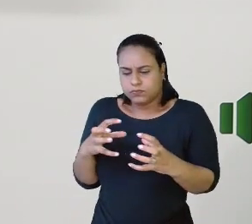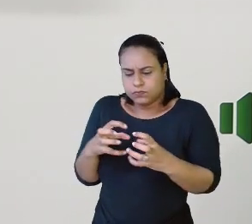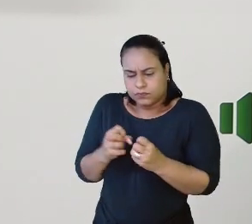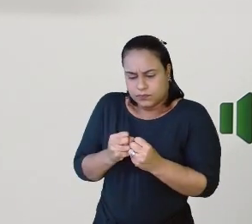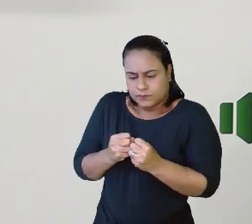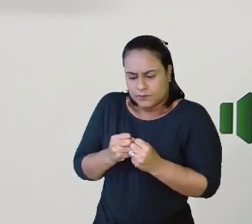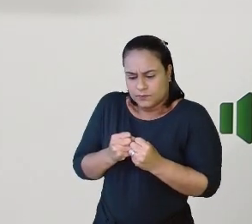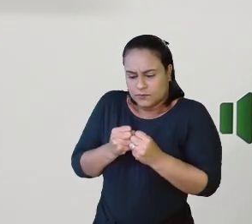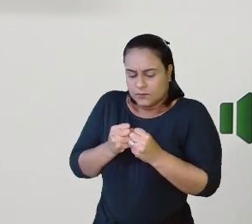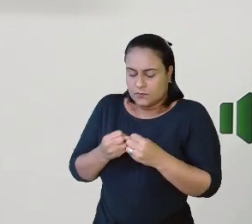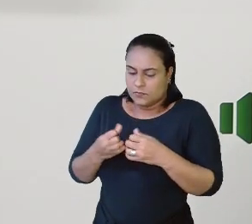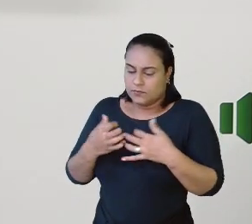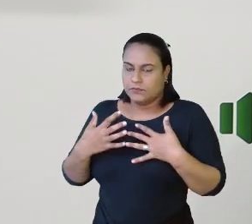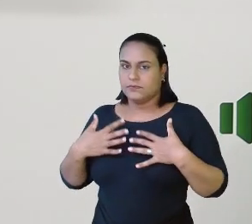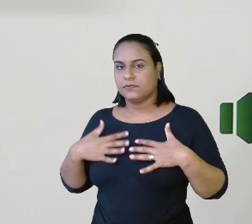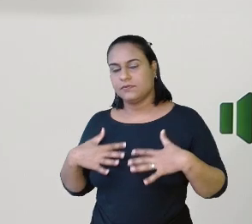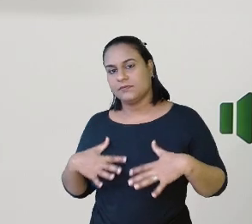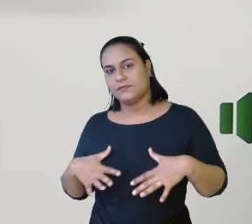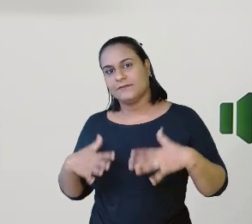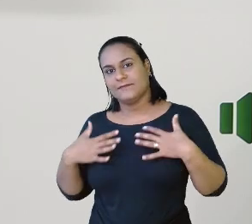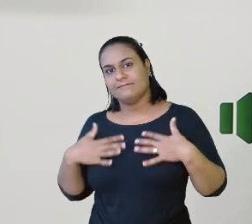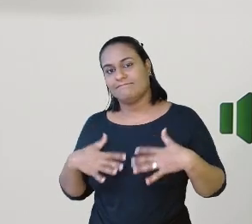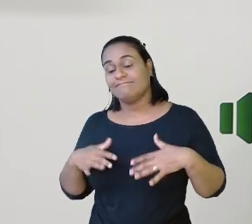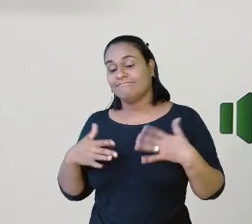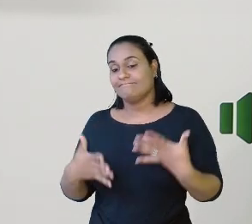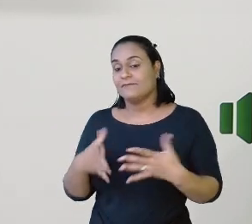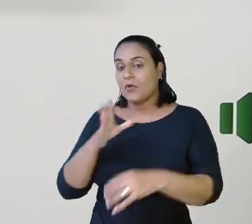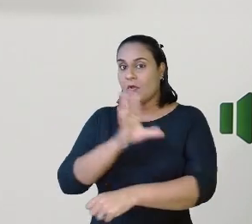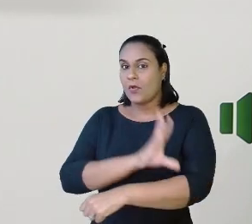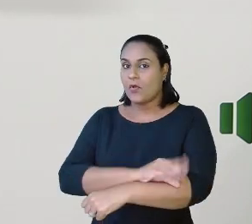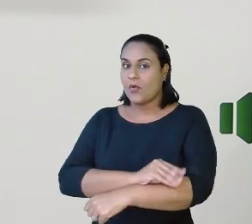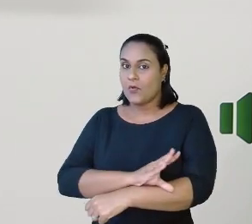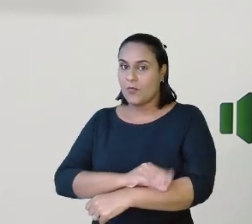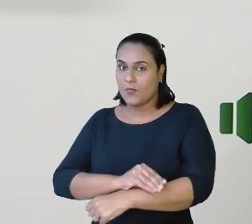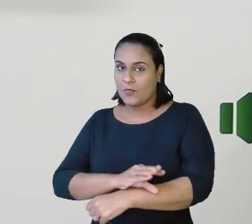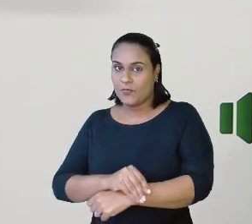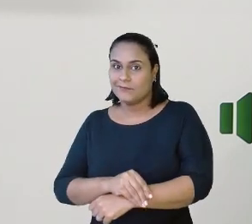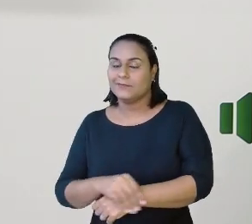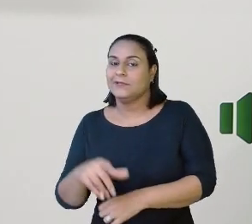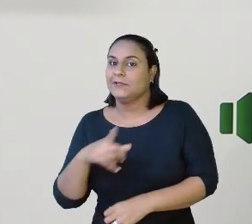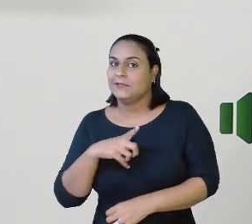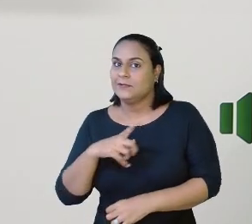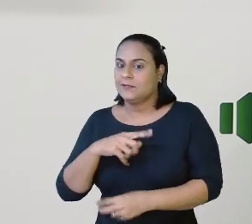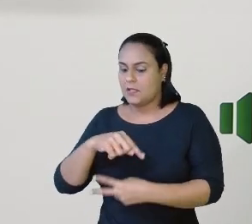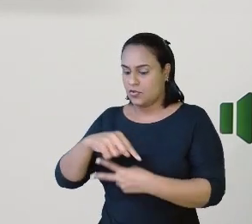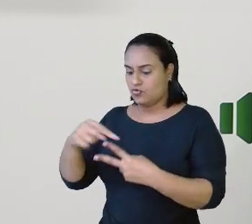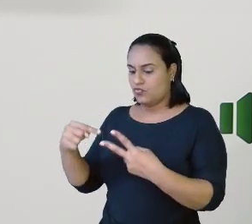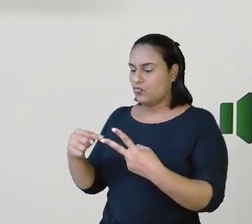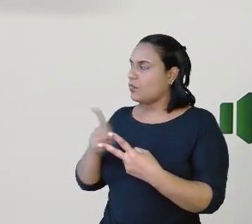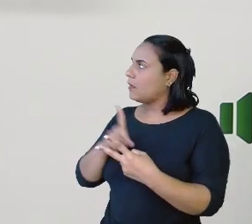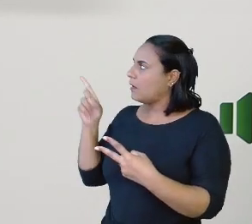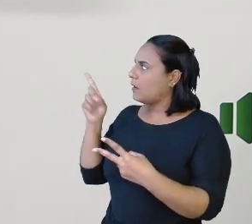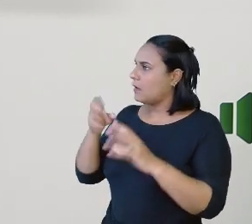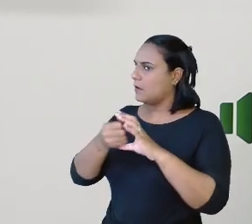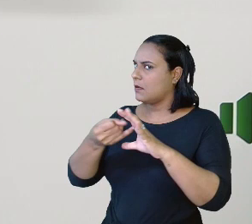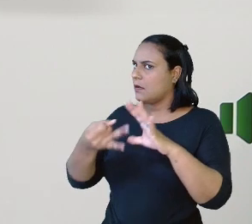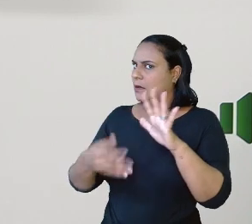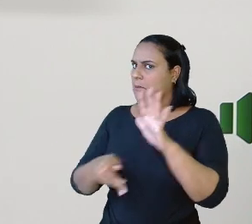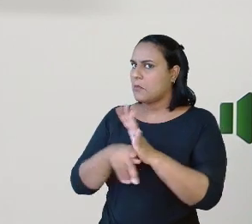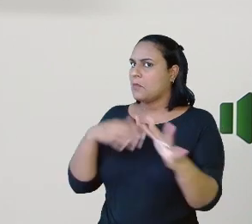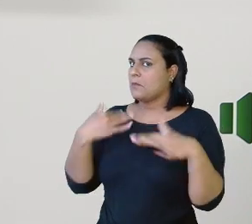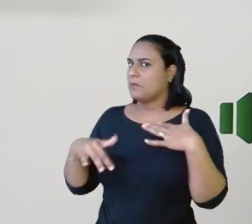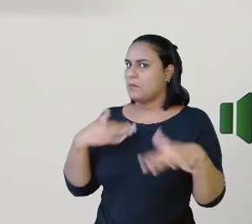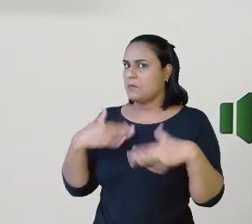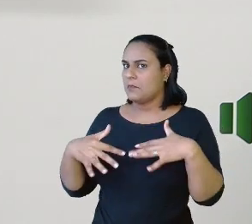contração e relaxamento. Os músculos, eles têm essas duas características de movimento.